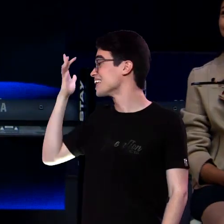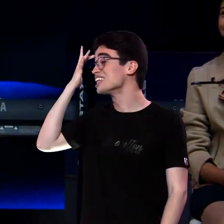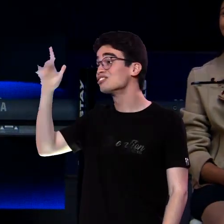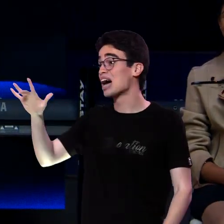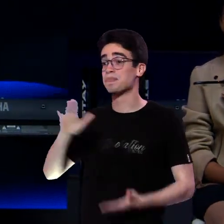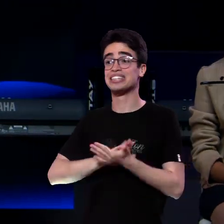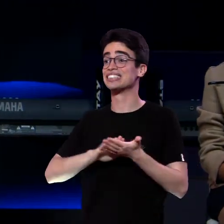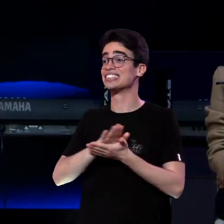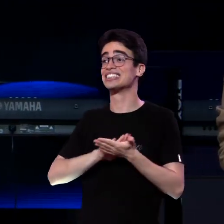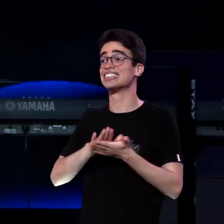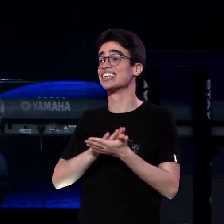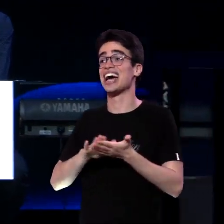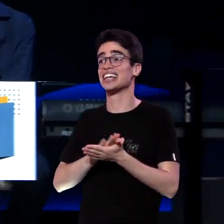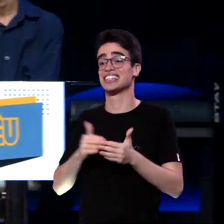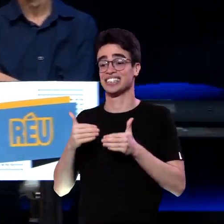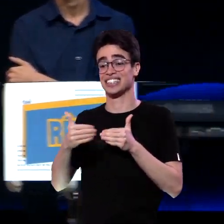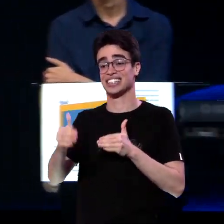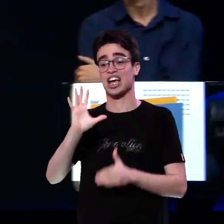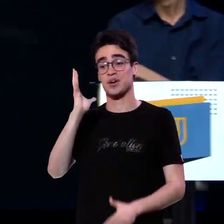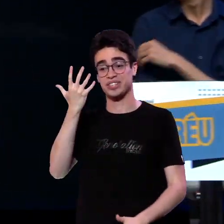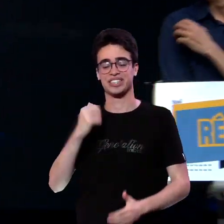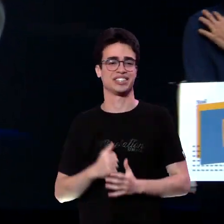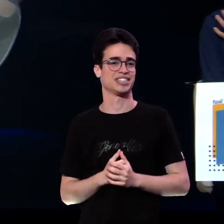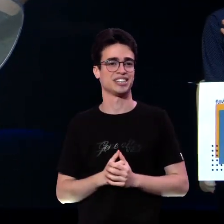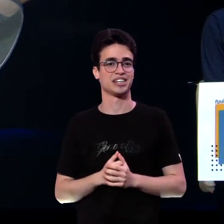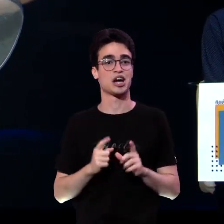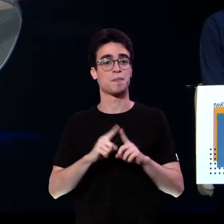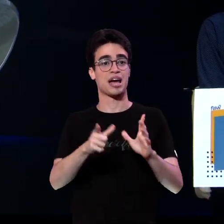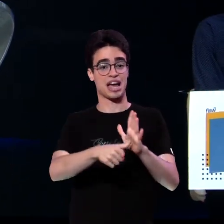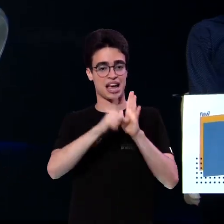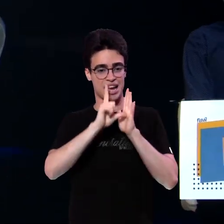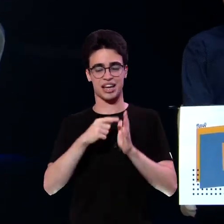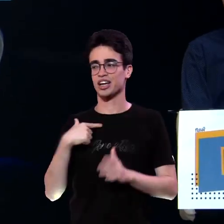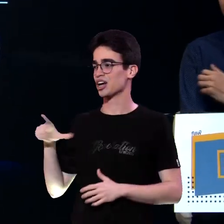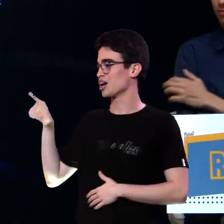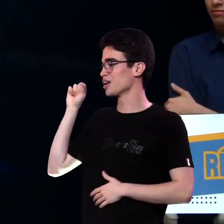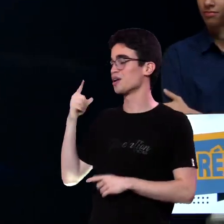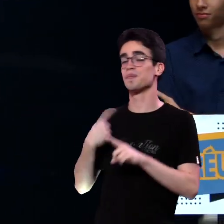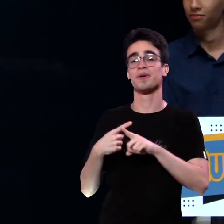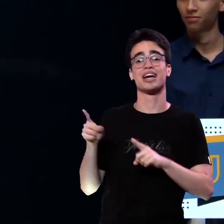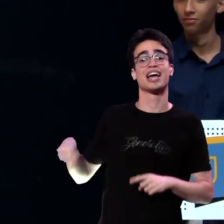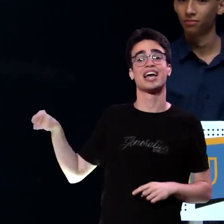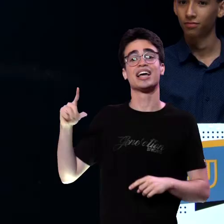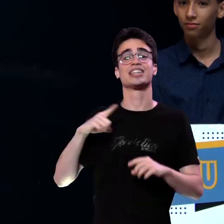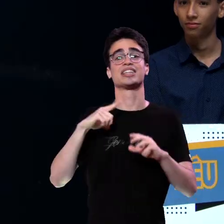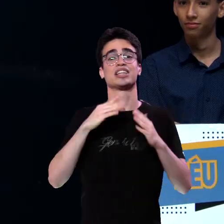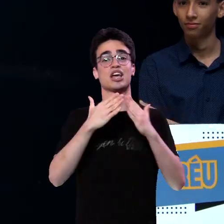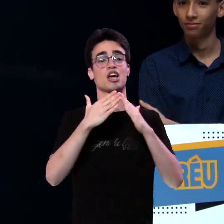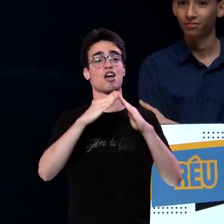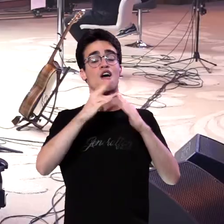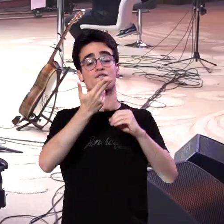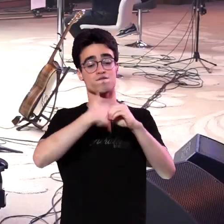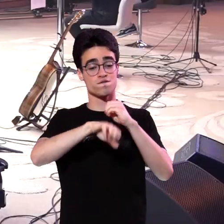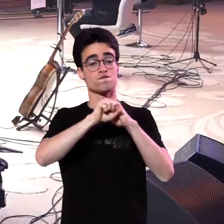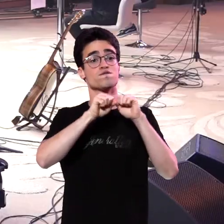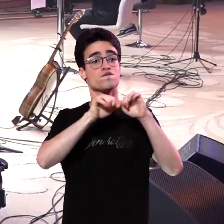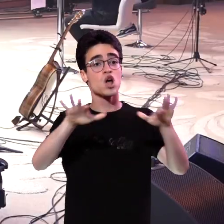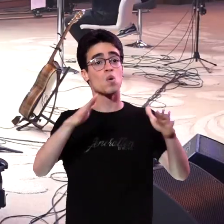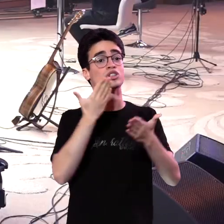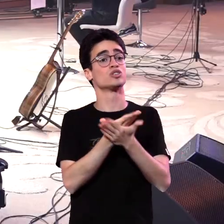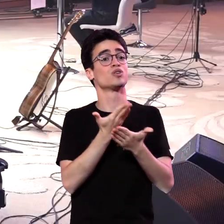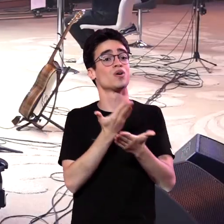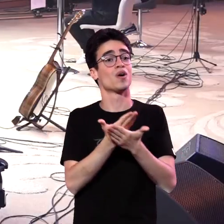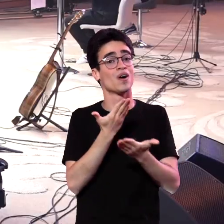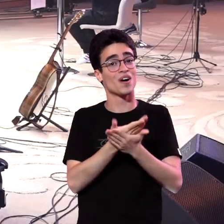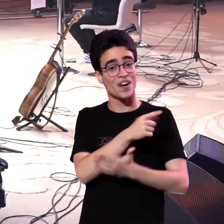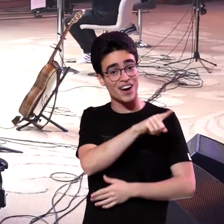acontecer também. Mas eu escolhi eles antes porque eles são da Flow School. Quem é da Flow School aí? Quem é da